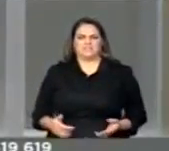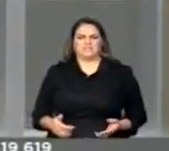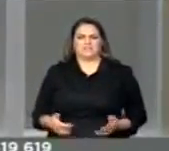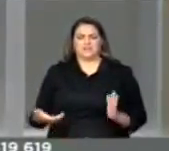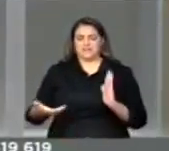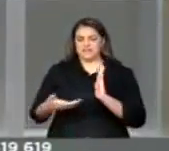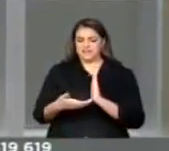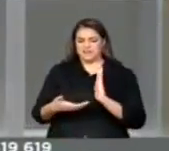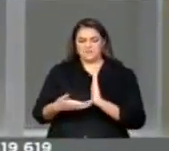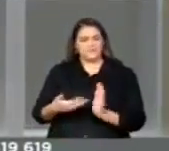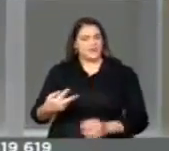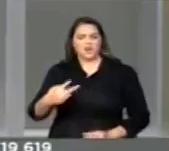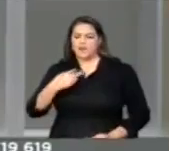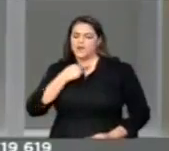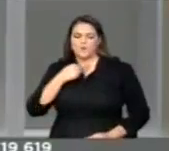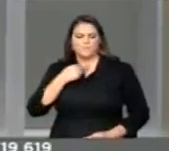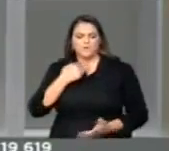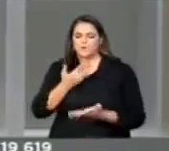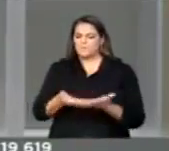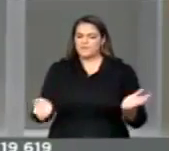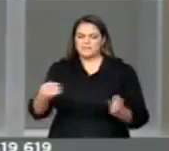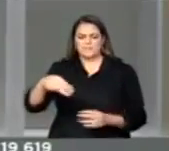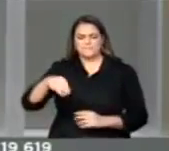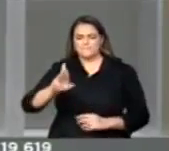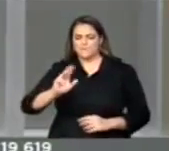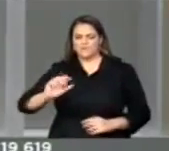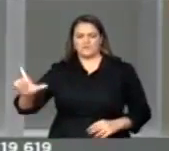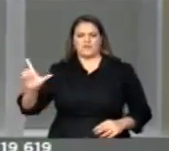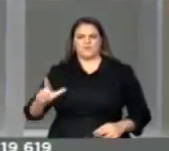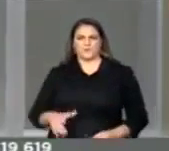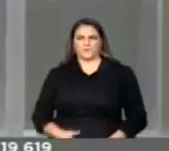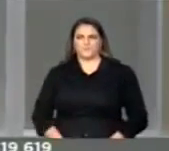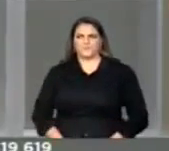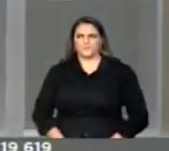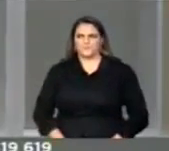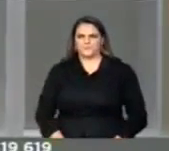pode se desmoralizar. Nós...